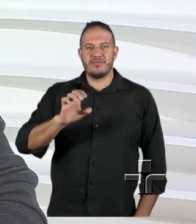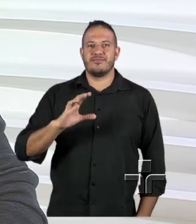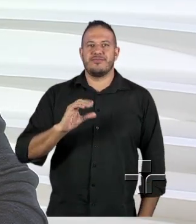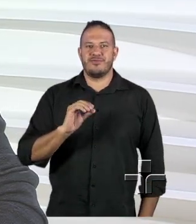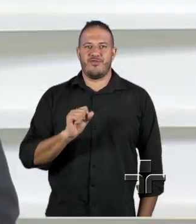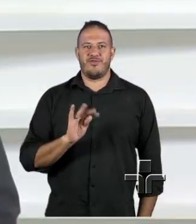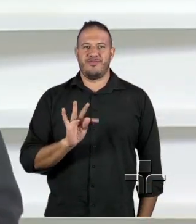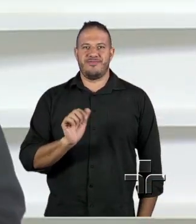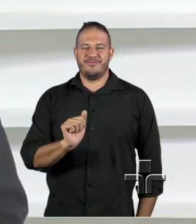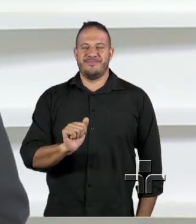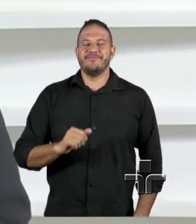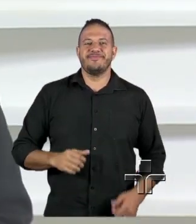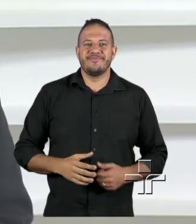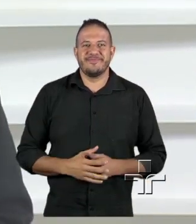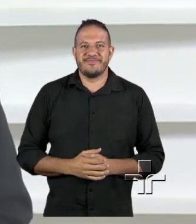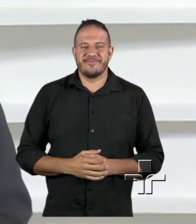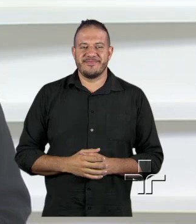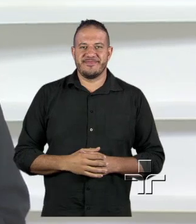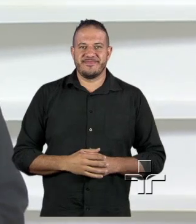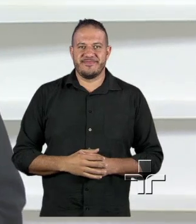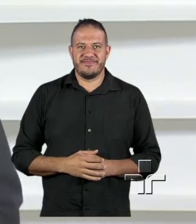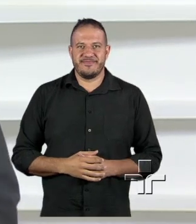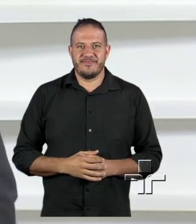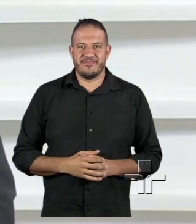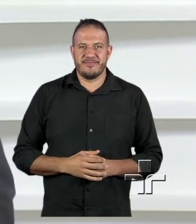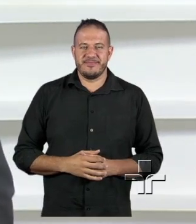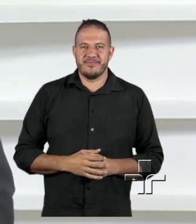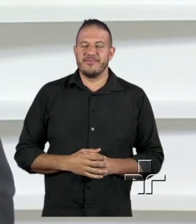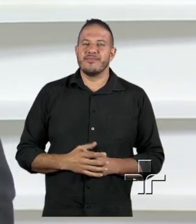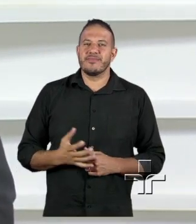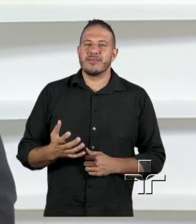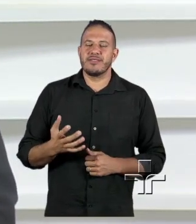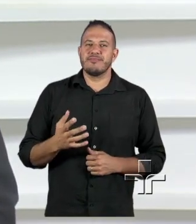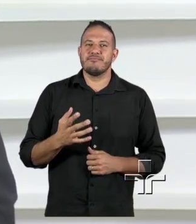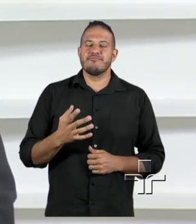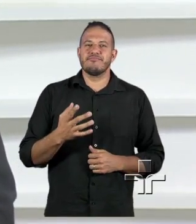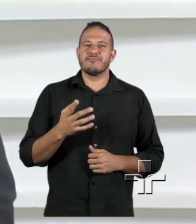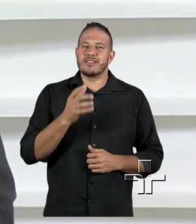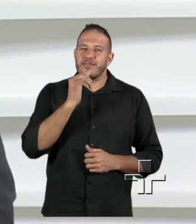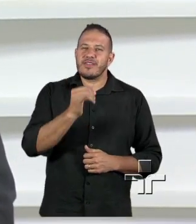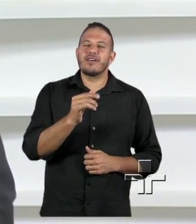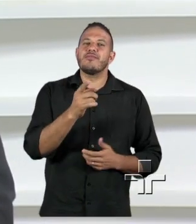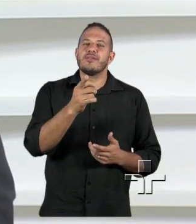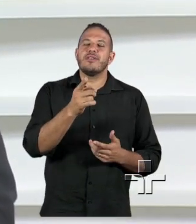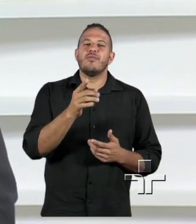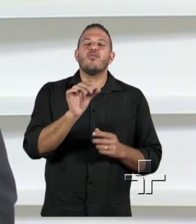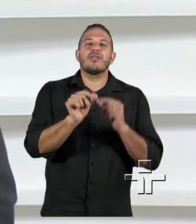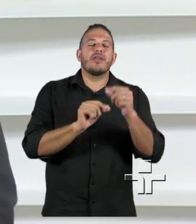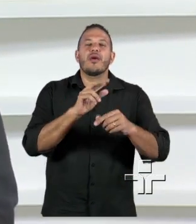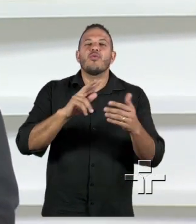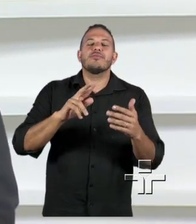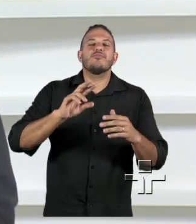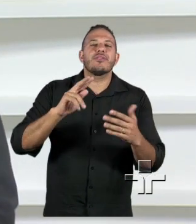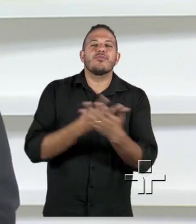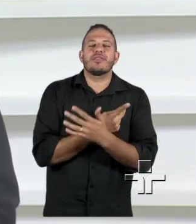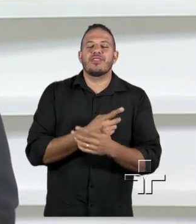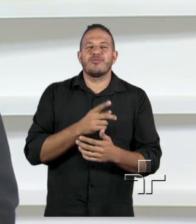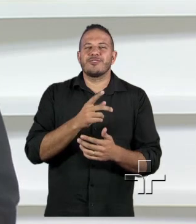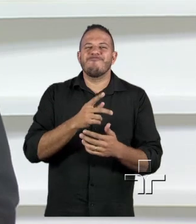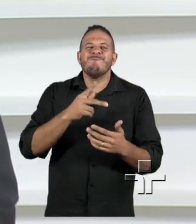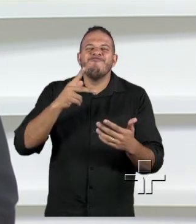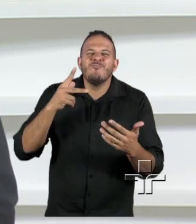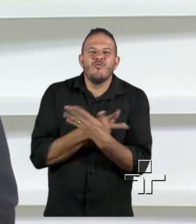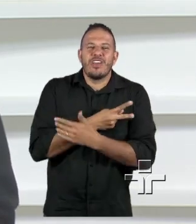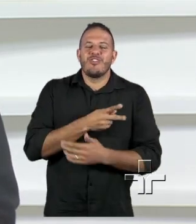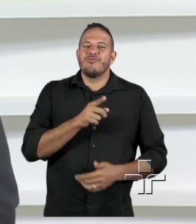Costa. Alexandre, um erro que tenha te ensinado e que você tenha